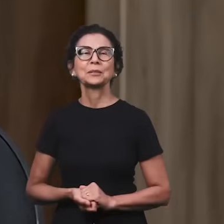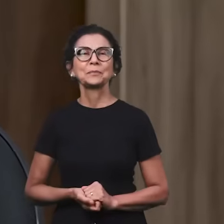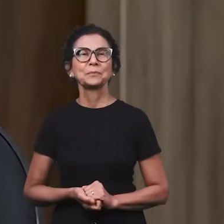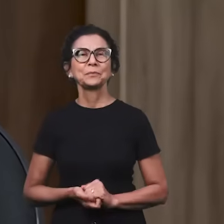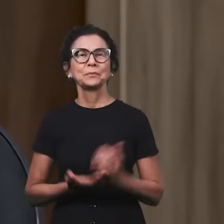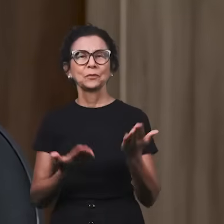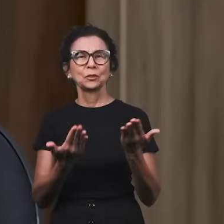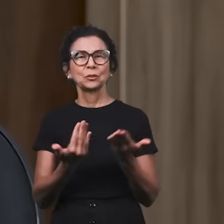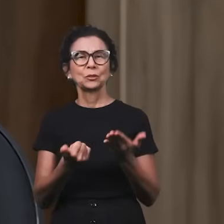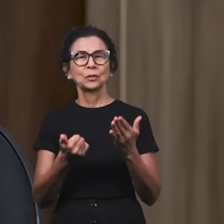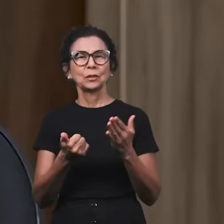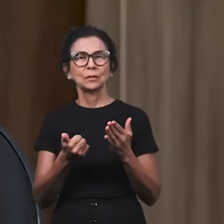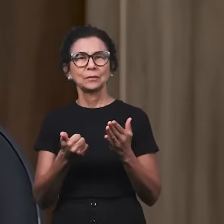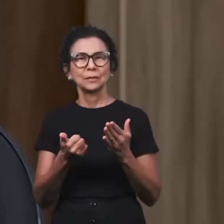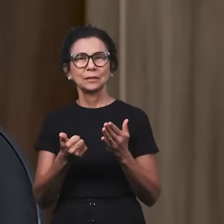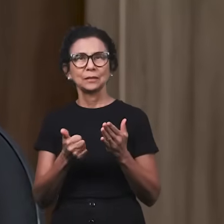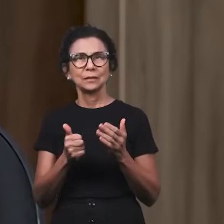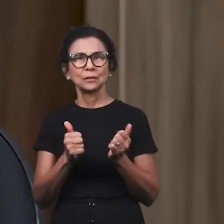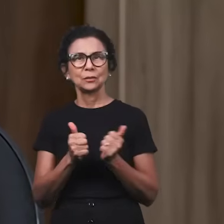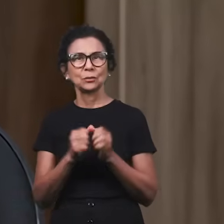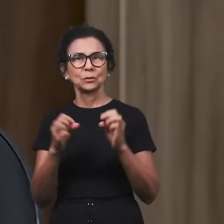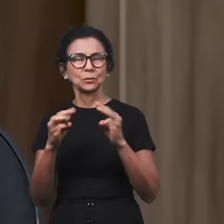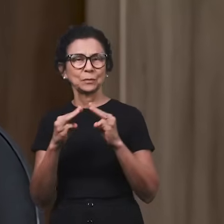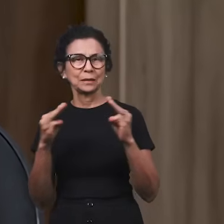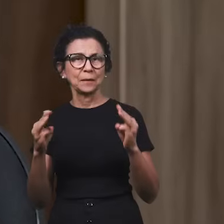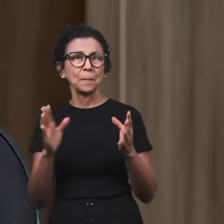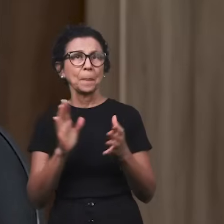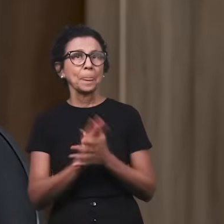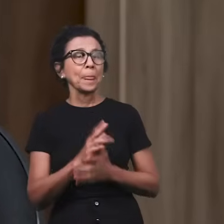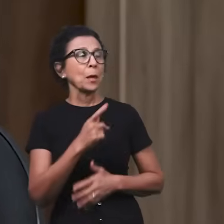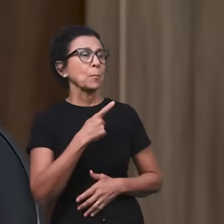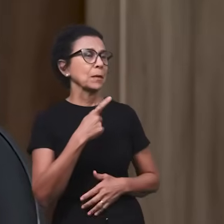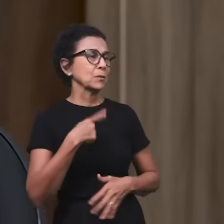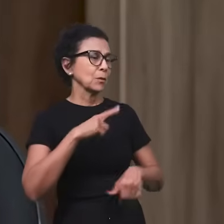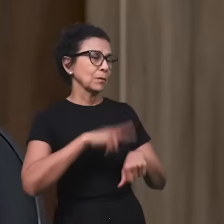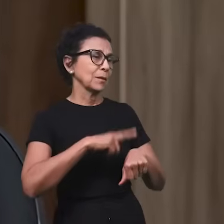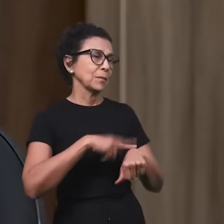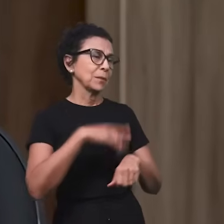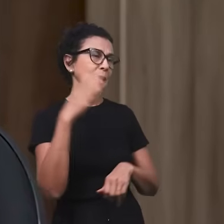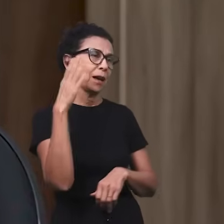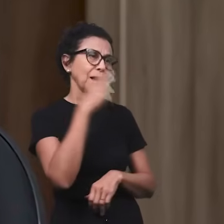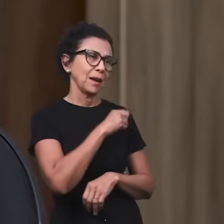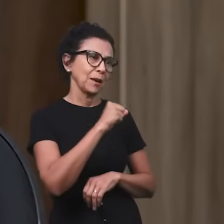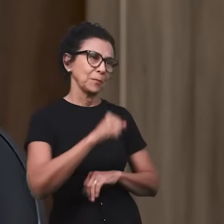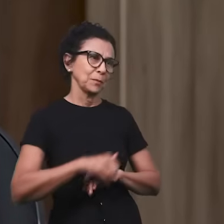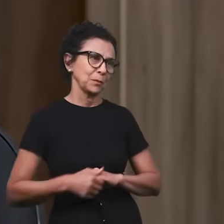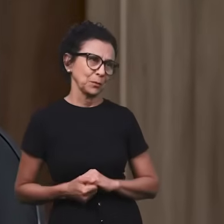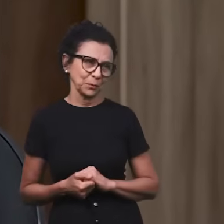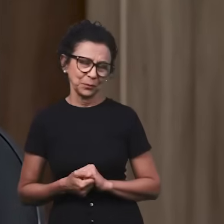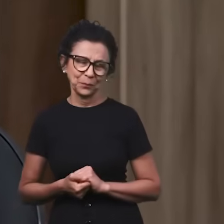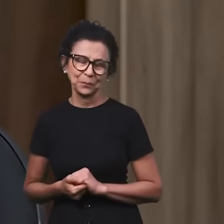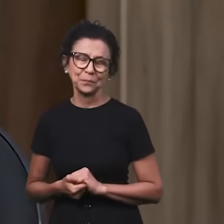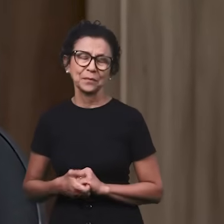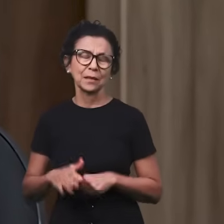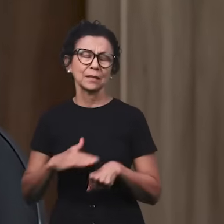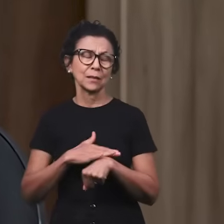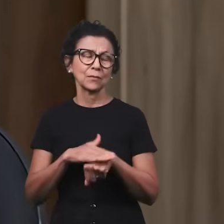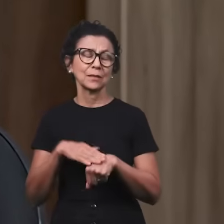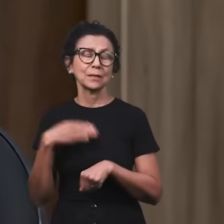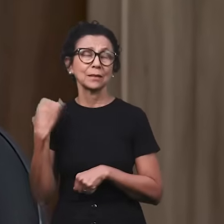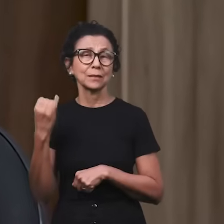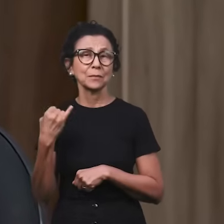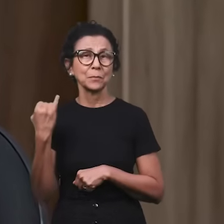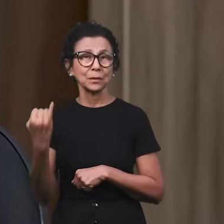pastor Osias, o nosso tempo aqui passa muito rápido. E hoje, essa conversa tão importante da transmissão